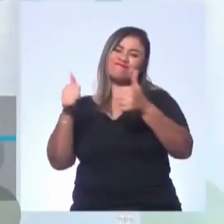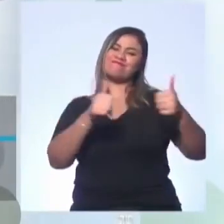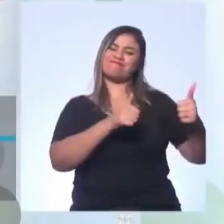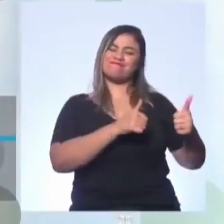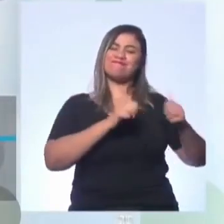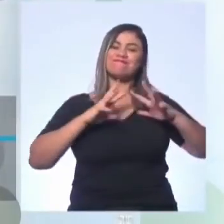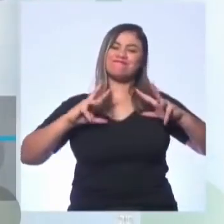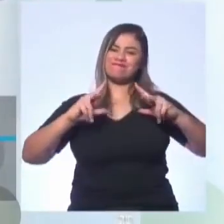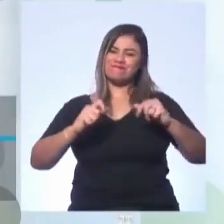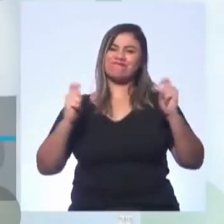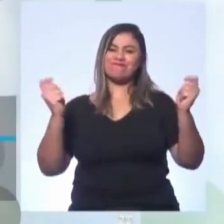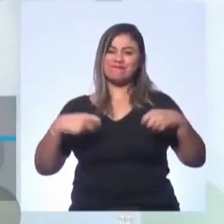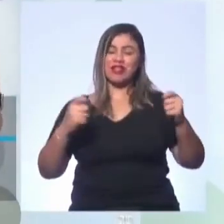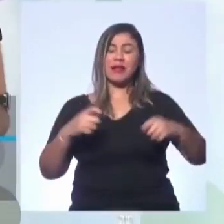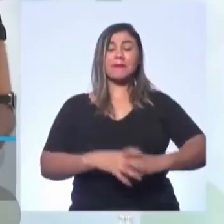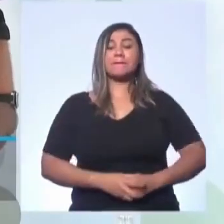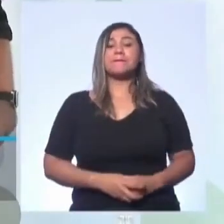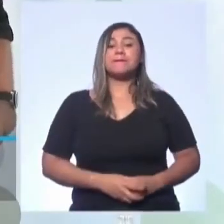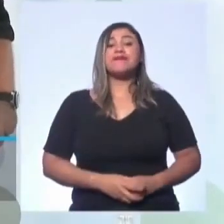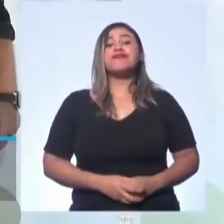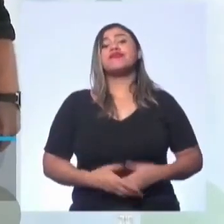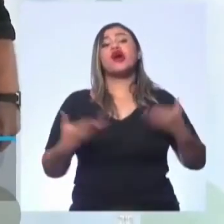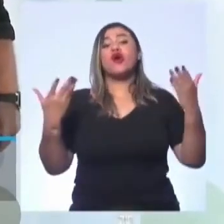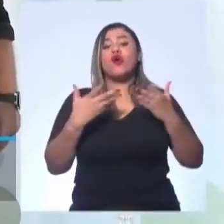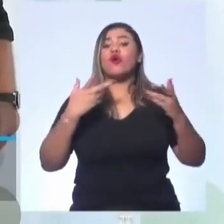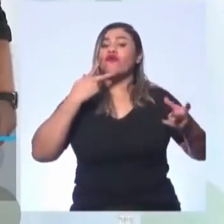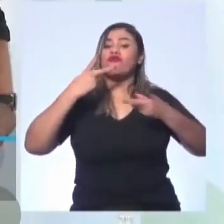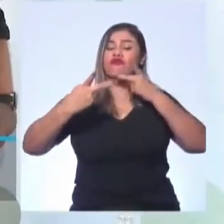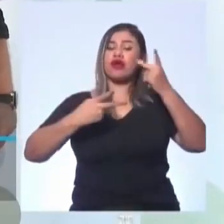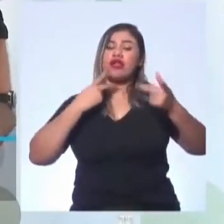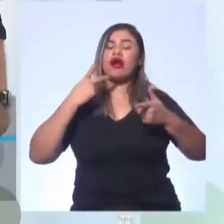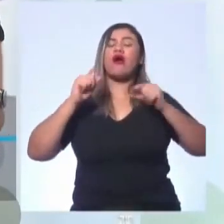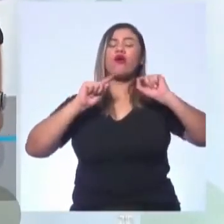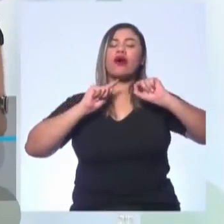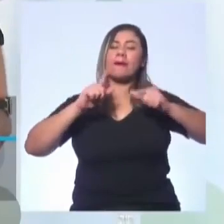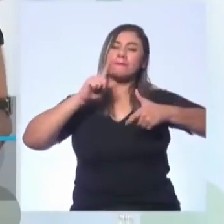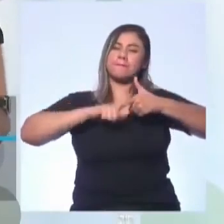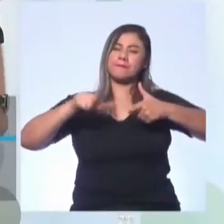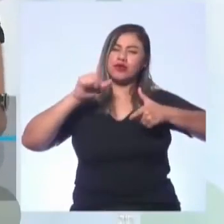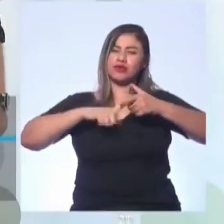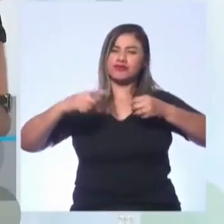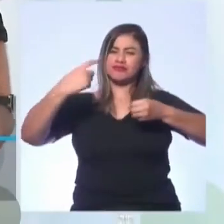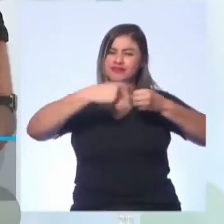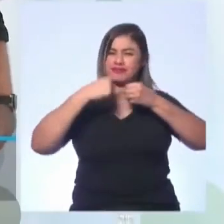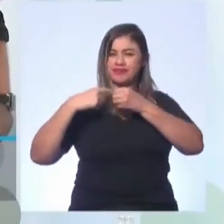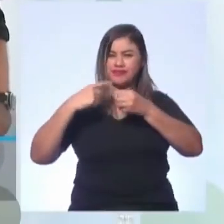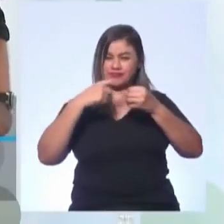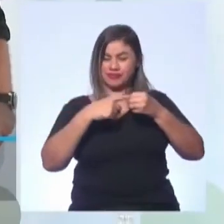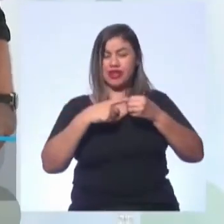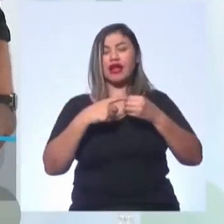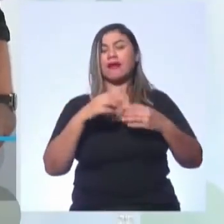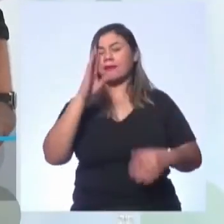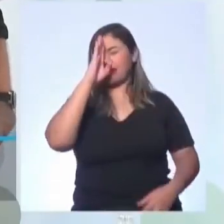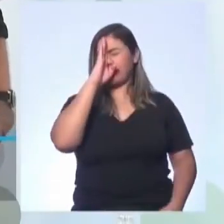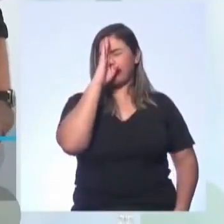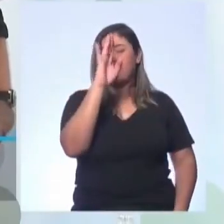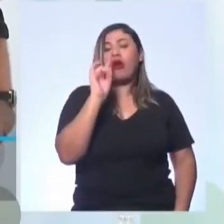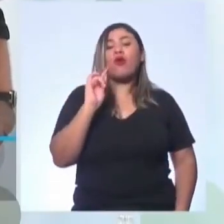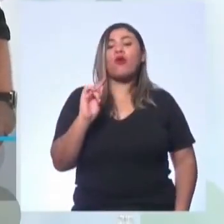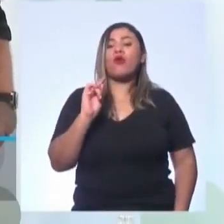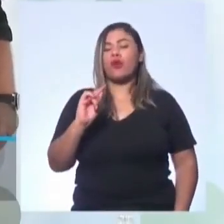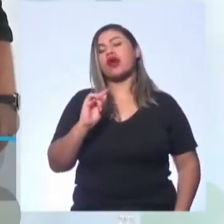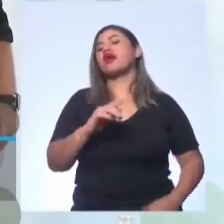a todos, tá certo? Bom, nós vamos falar sobre as questões aí de problemas urbanos, né, problemas principalmente com relação aí